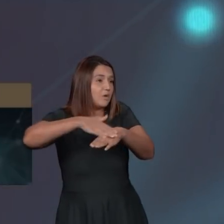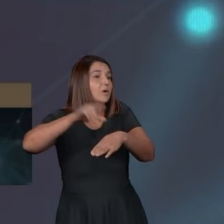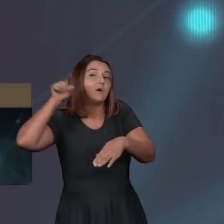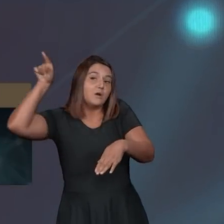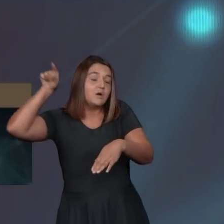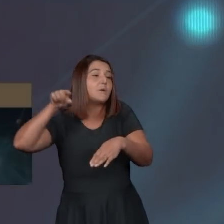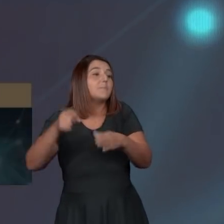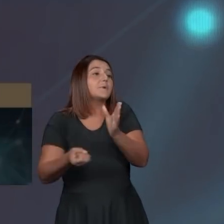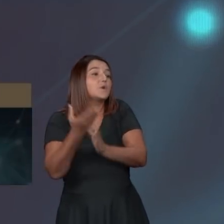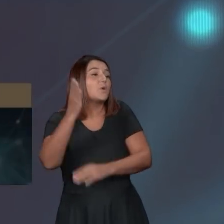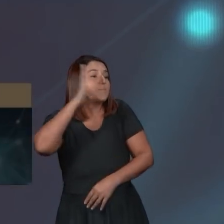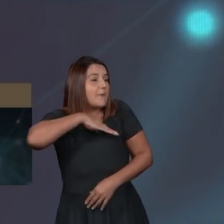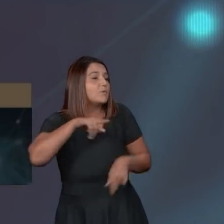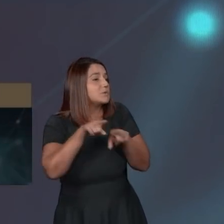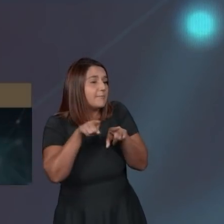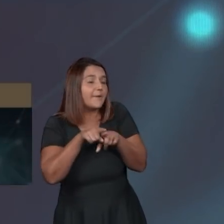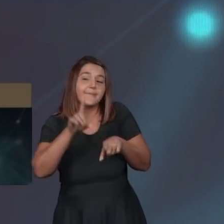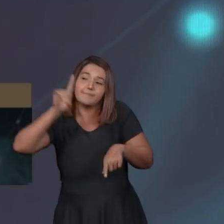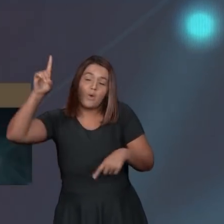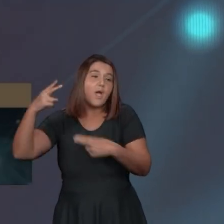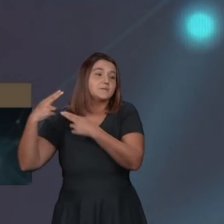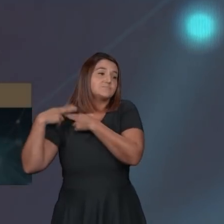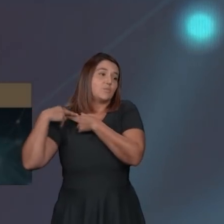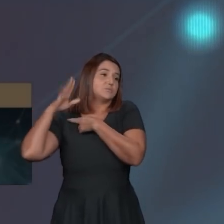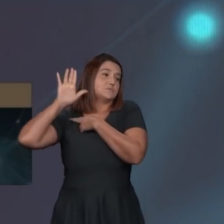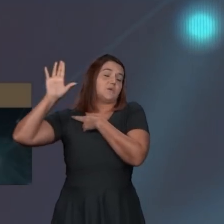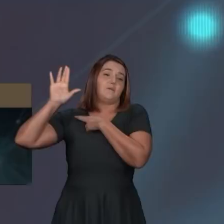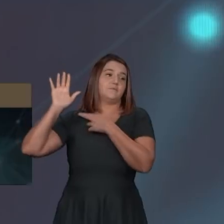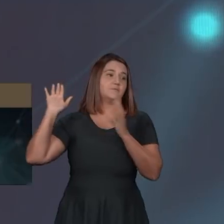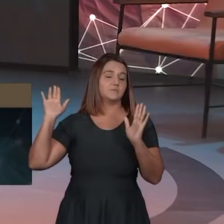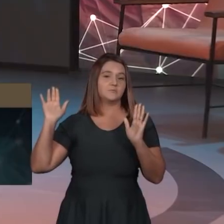criou o mal, então Ele é responsável pelo mal. Não necessariamente.